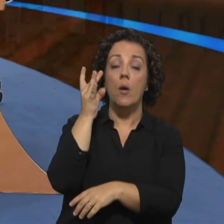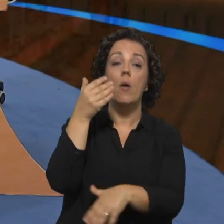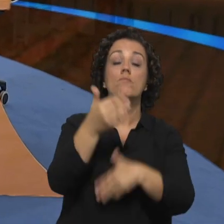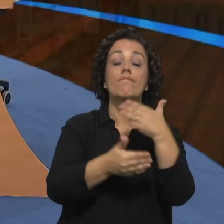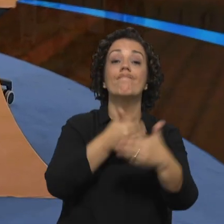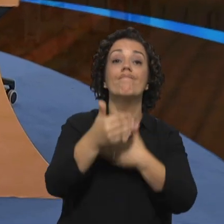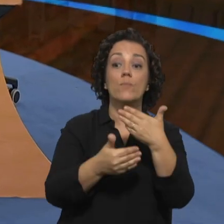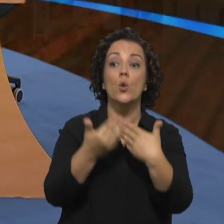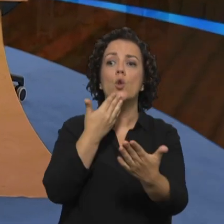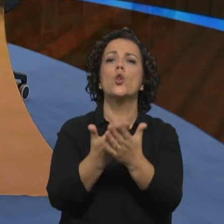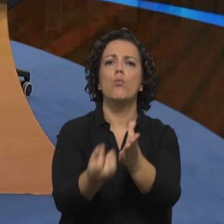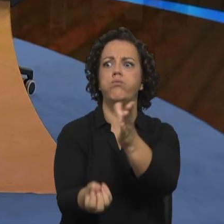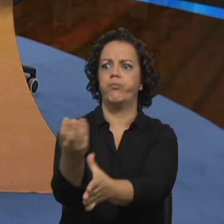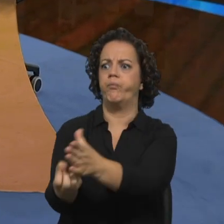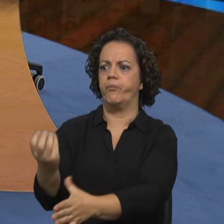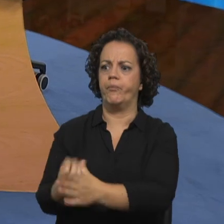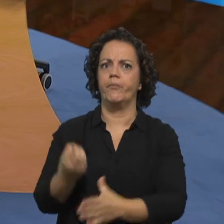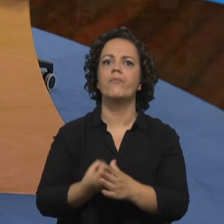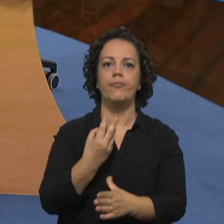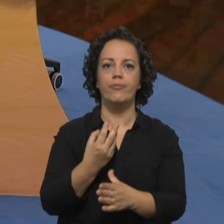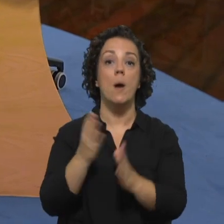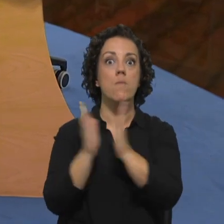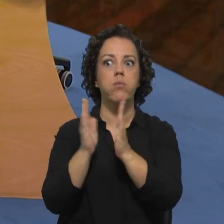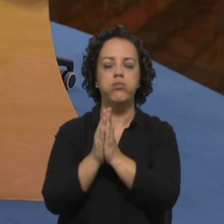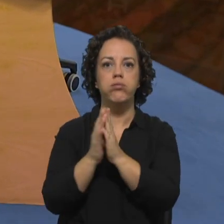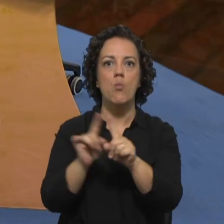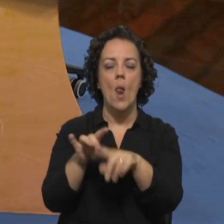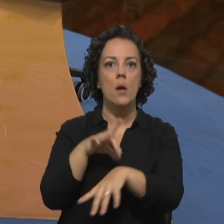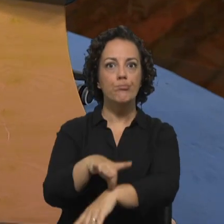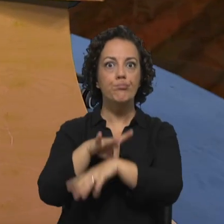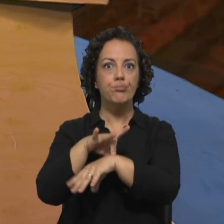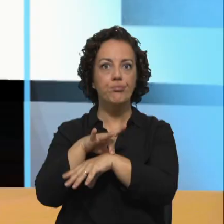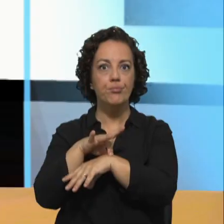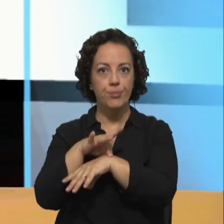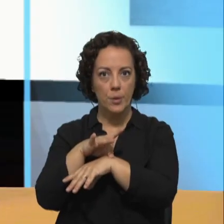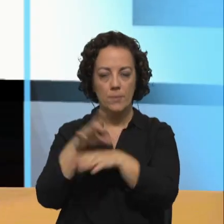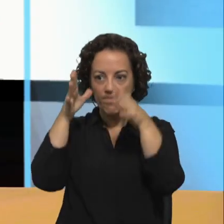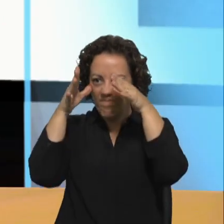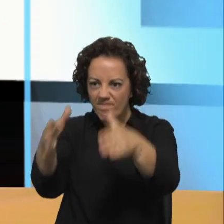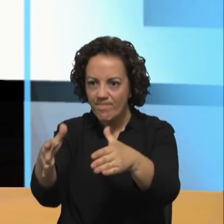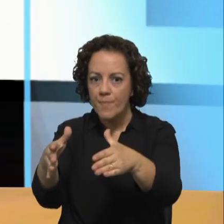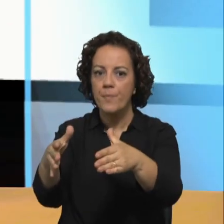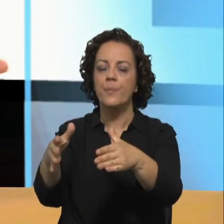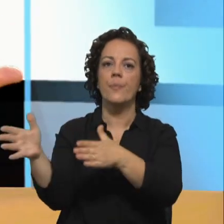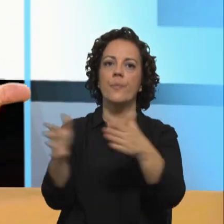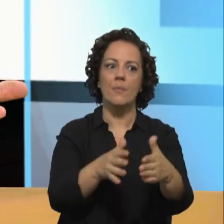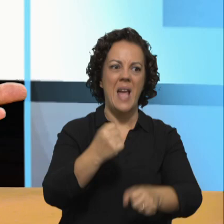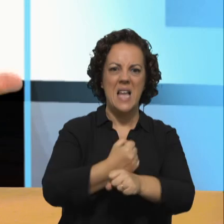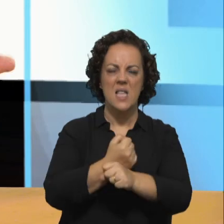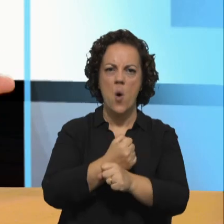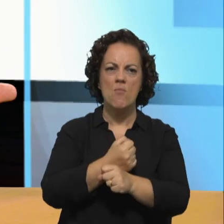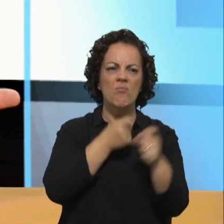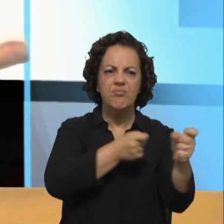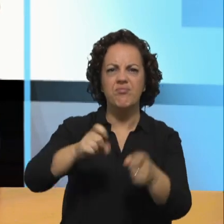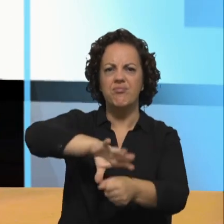extremistas, fundamentalistas em termos religiosos e terroristas em termos de ação, que